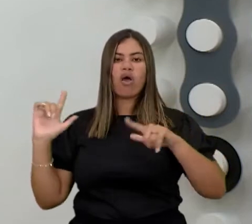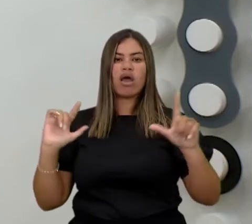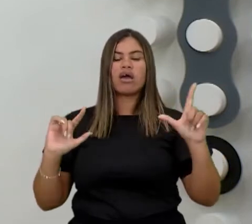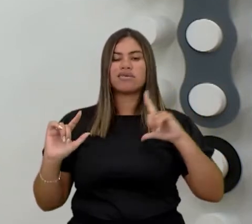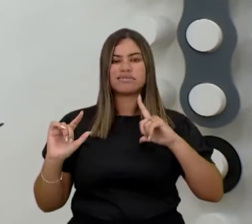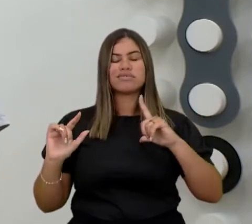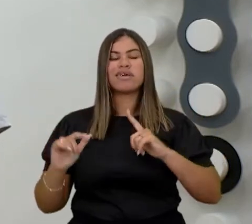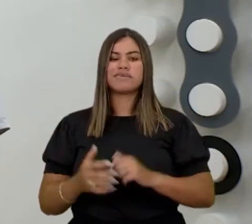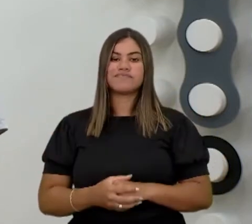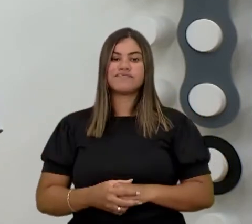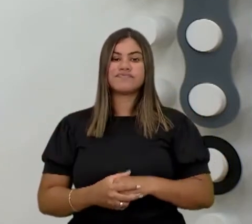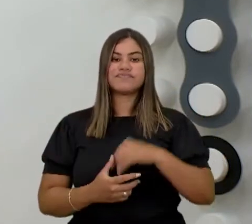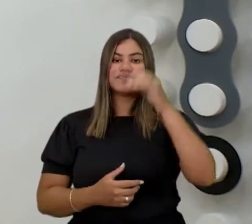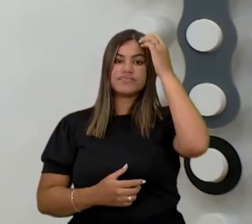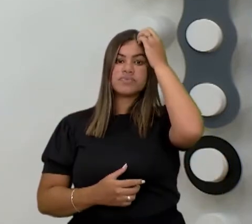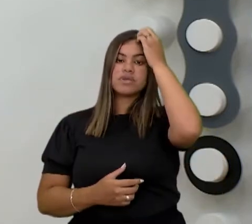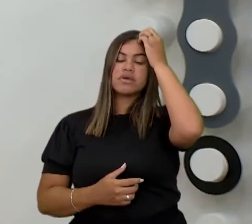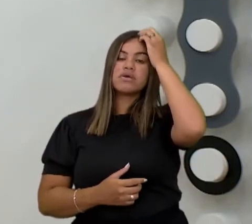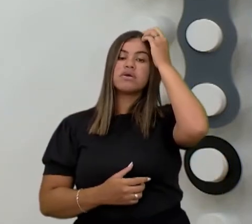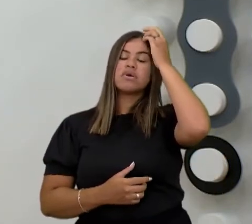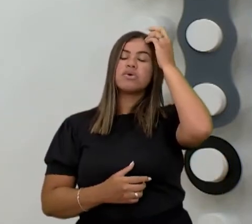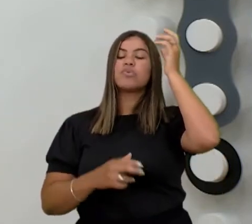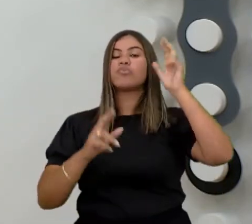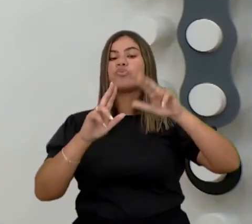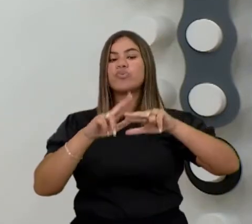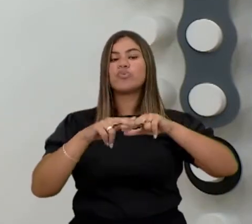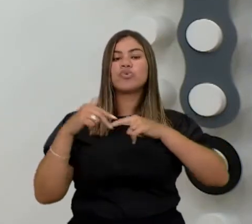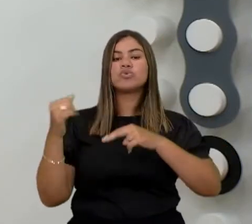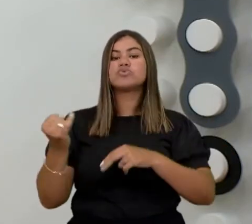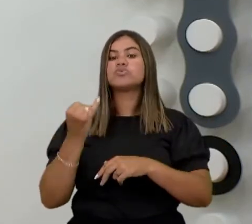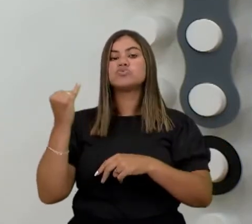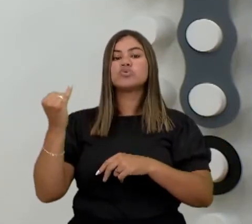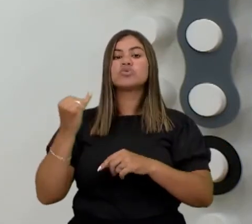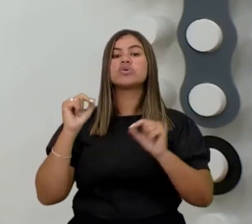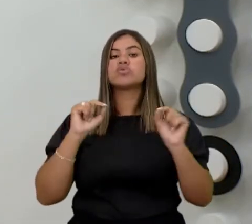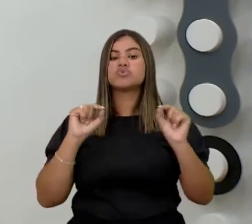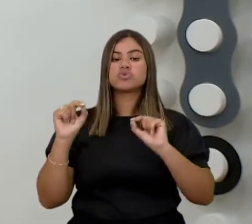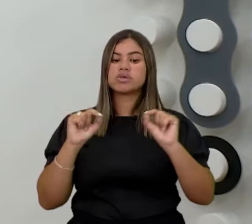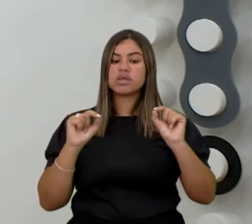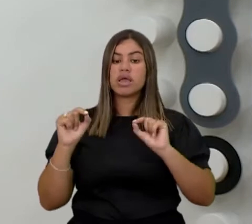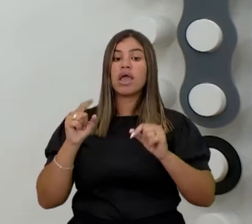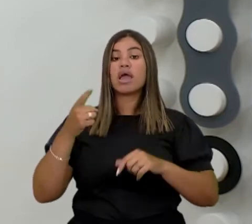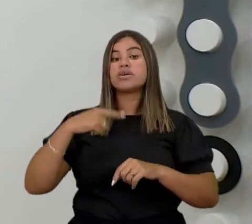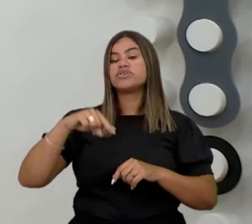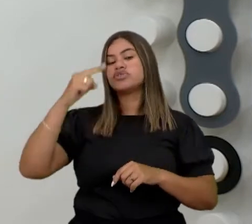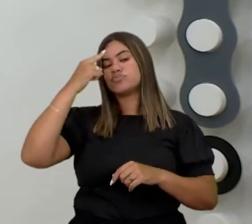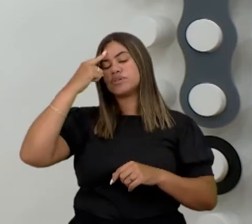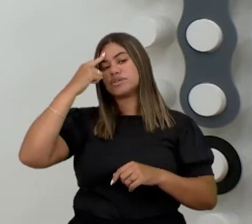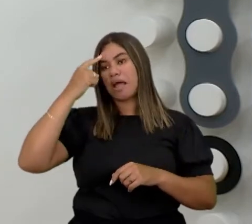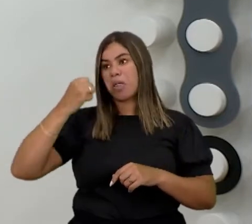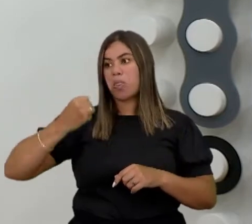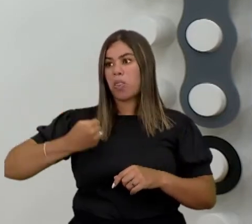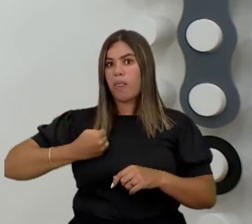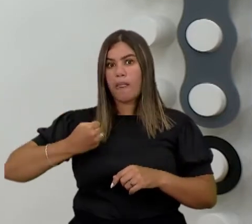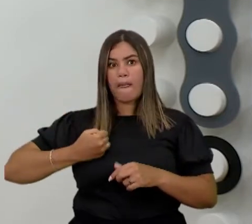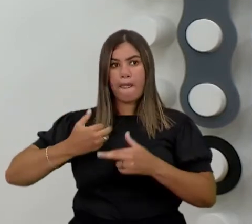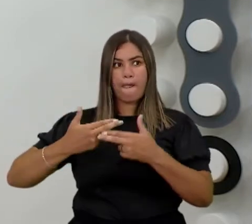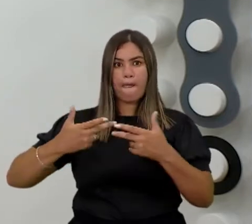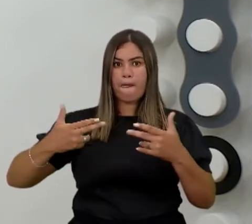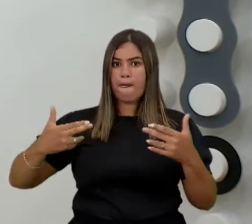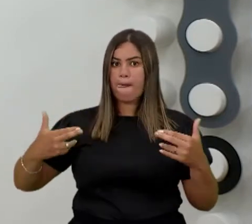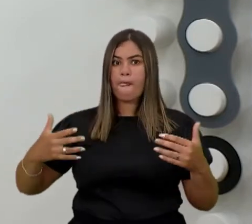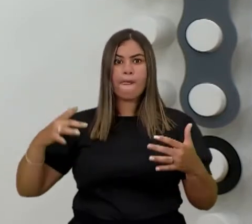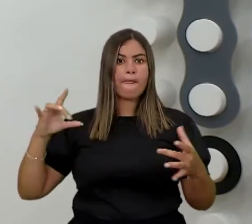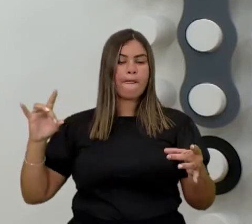no universo. E é isso que é importante sempre pensar, né, naqueles números, né, que são números até, podemos dizer, números infinitos,